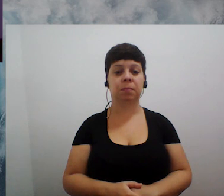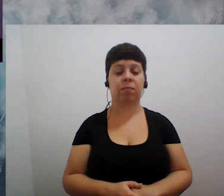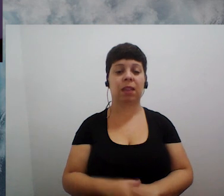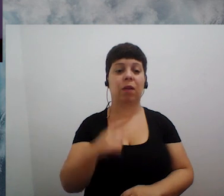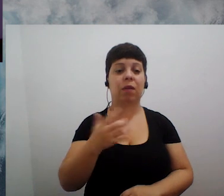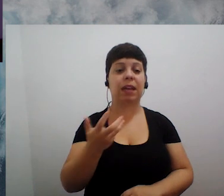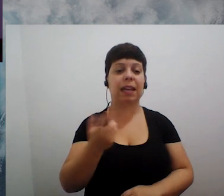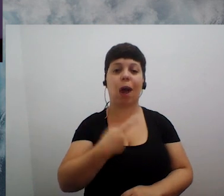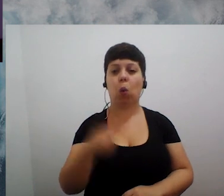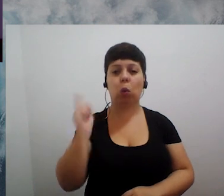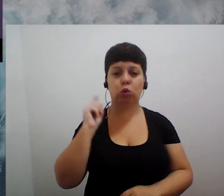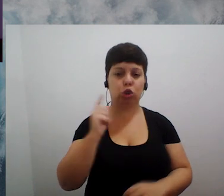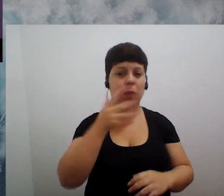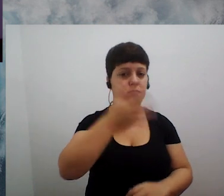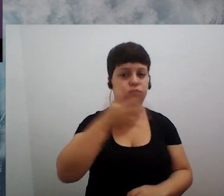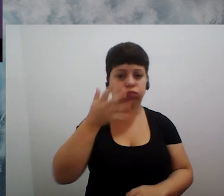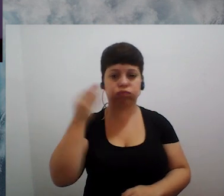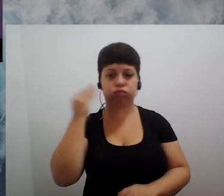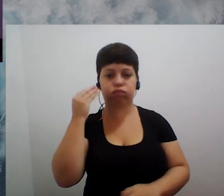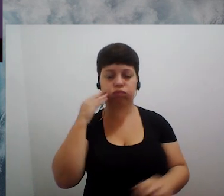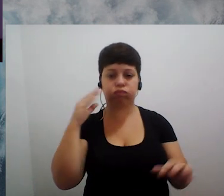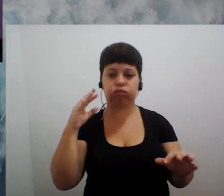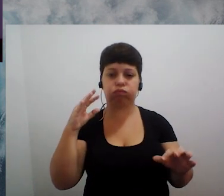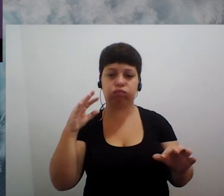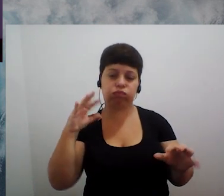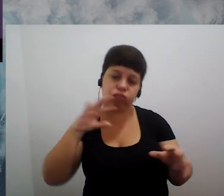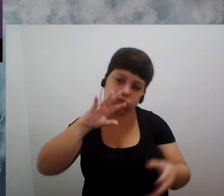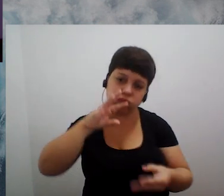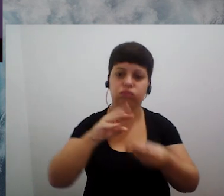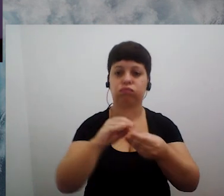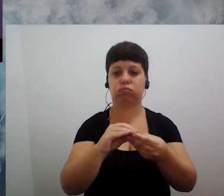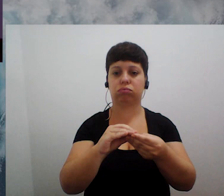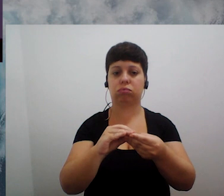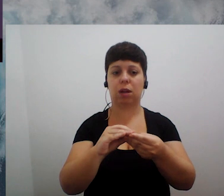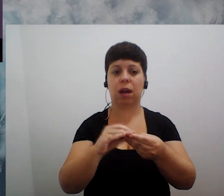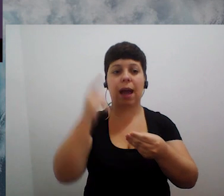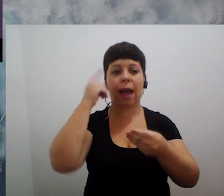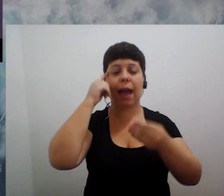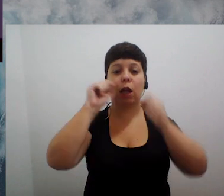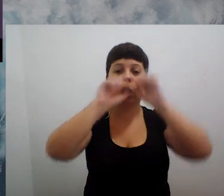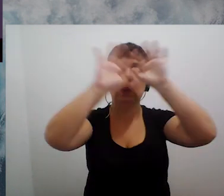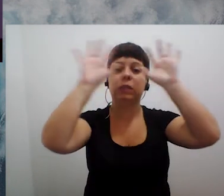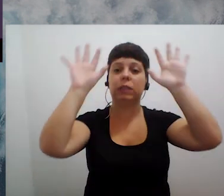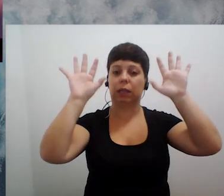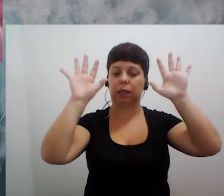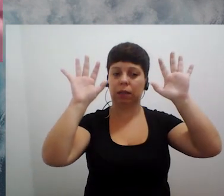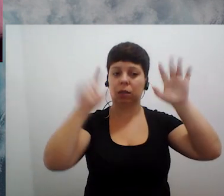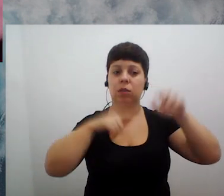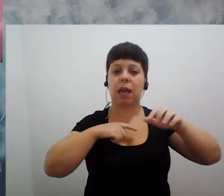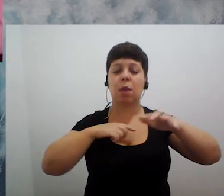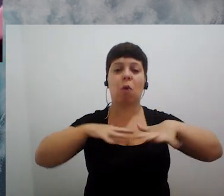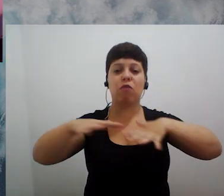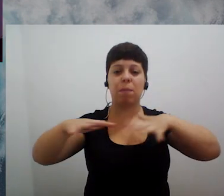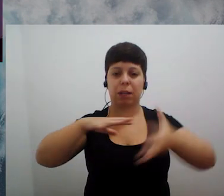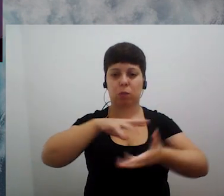assim. E aí eu queria ir para uma última rodadinha, assim, para a gente tentar amarrar um pouco essa conversa, nessa questão de lucidez.